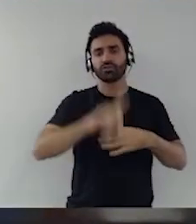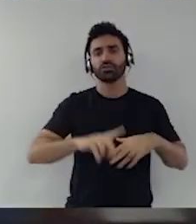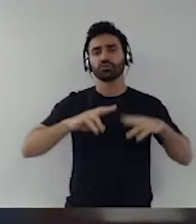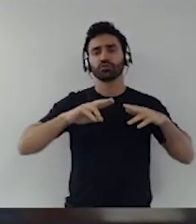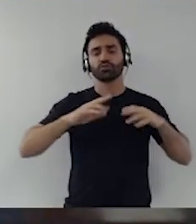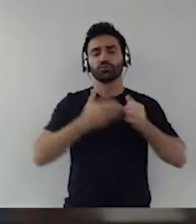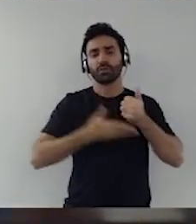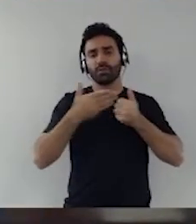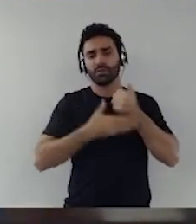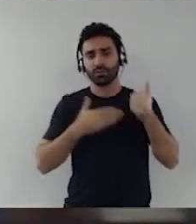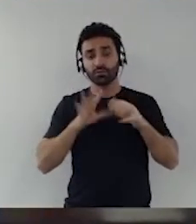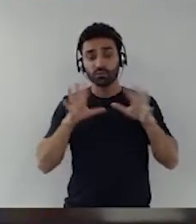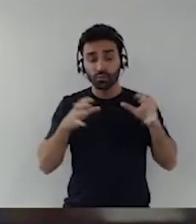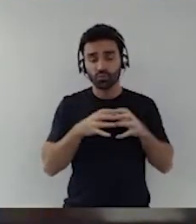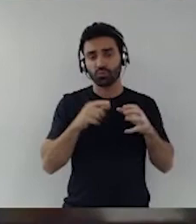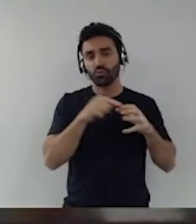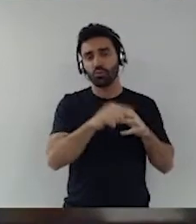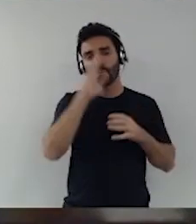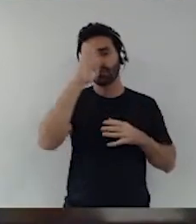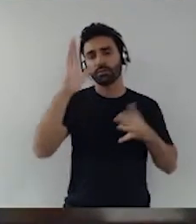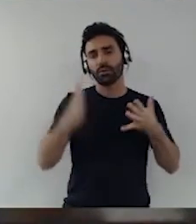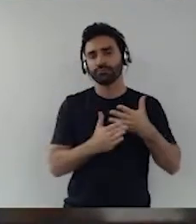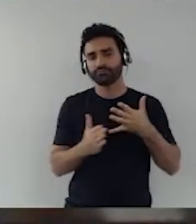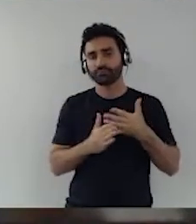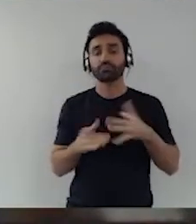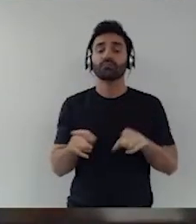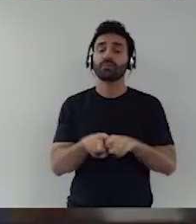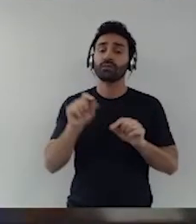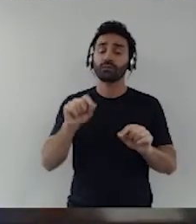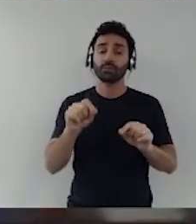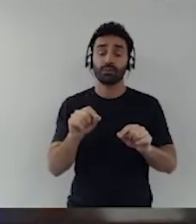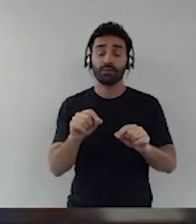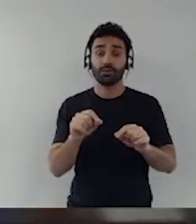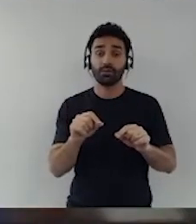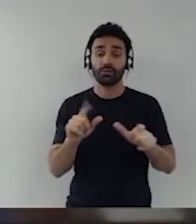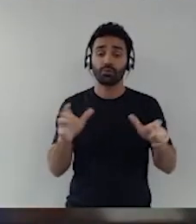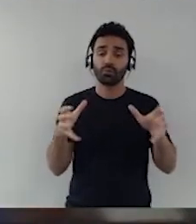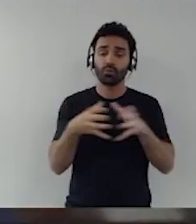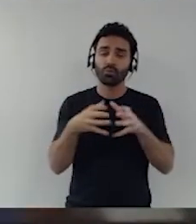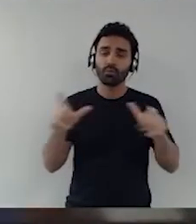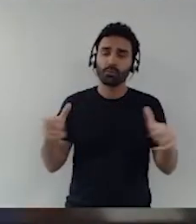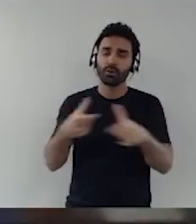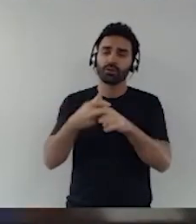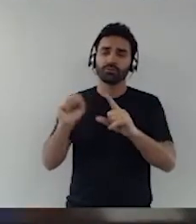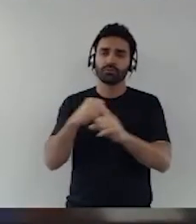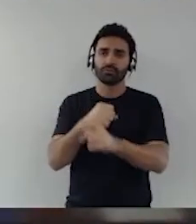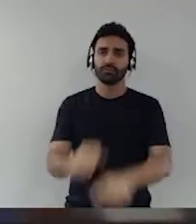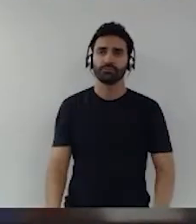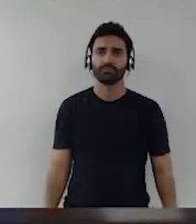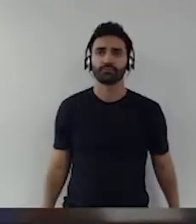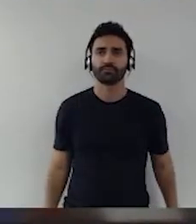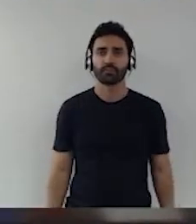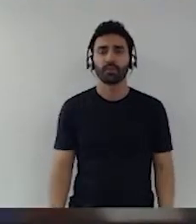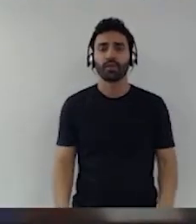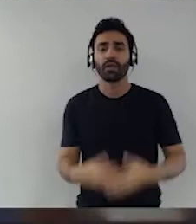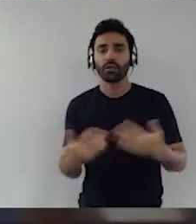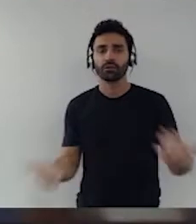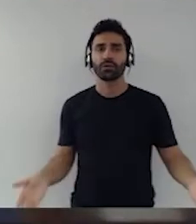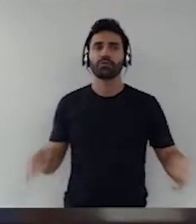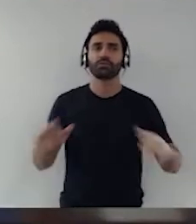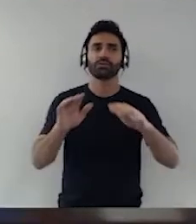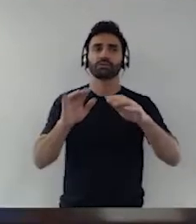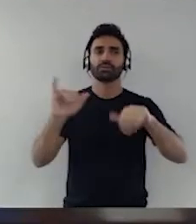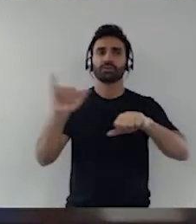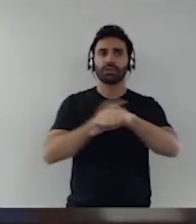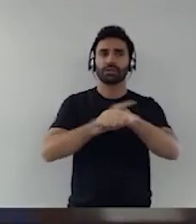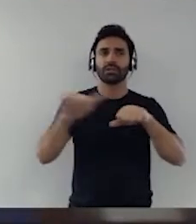de vulnerabilidade e as chamadas minorias sociais. Queria dizer que essa estratégia da